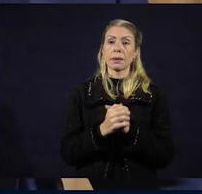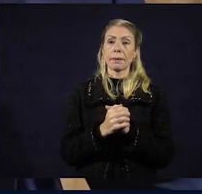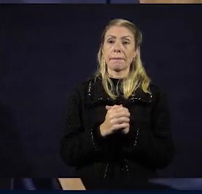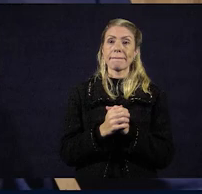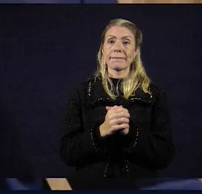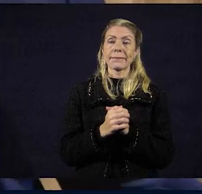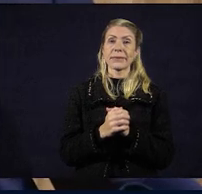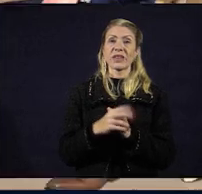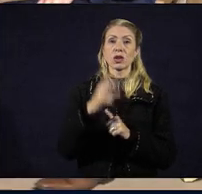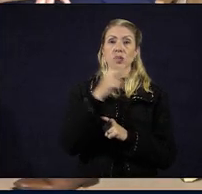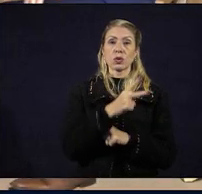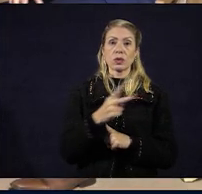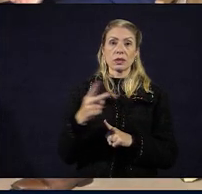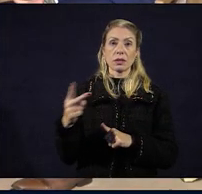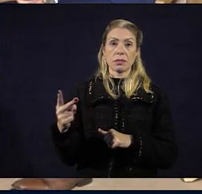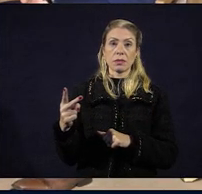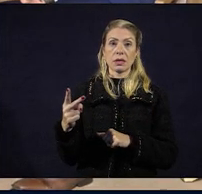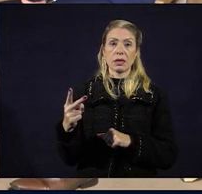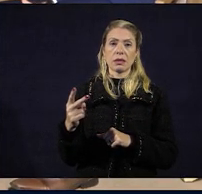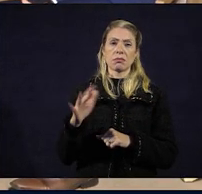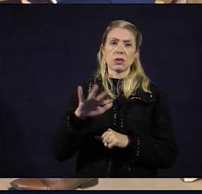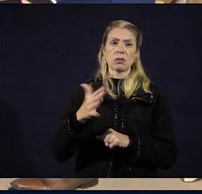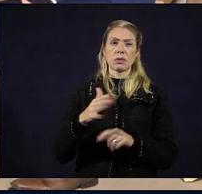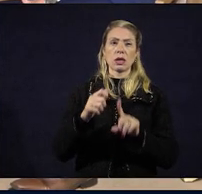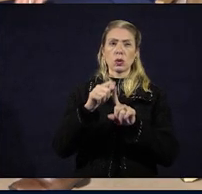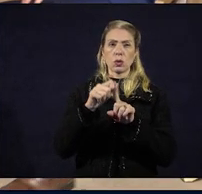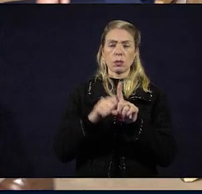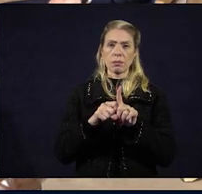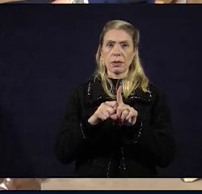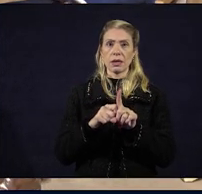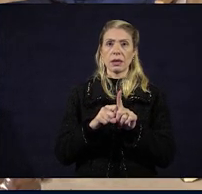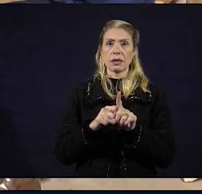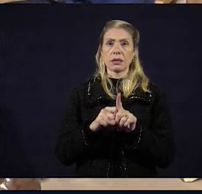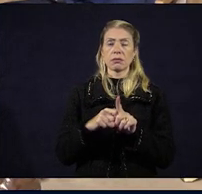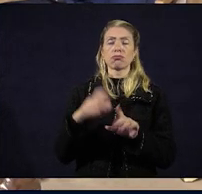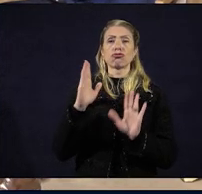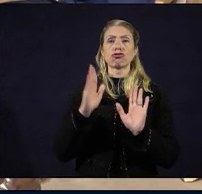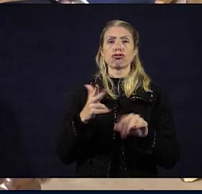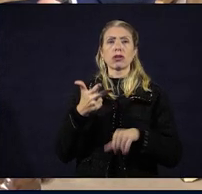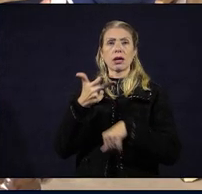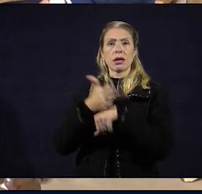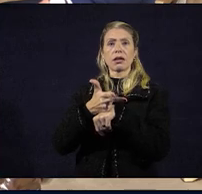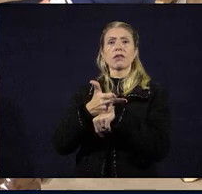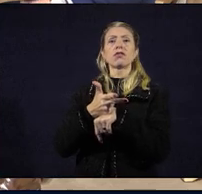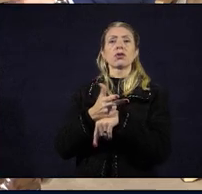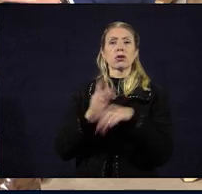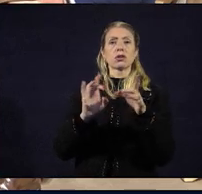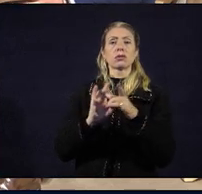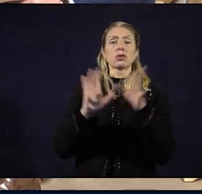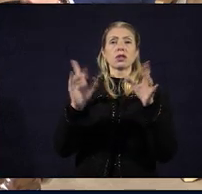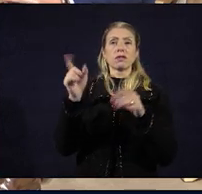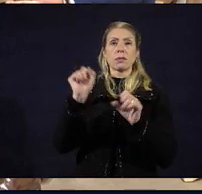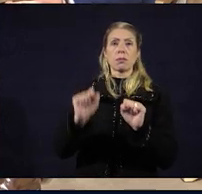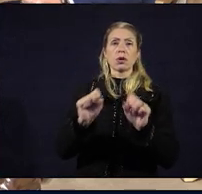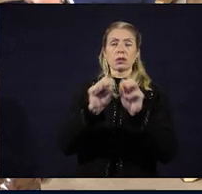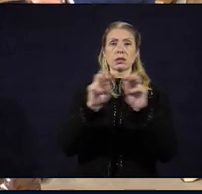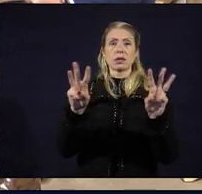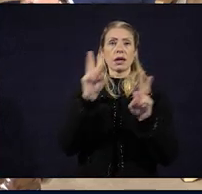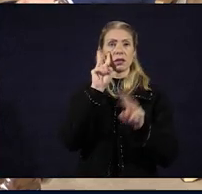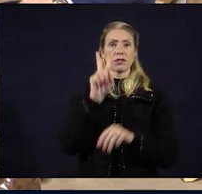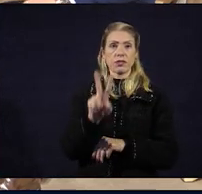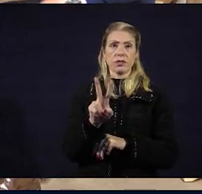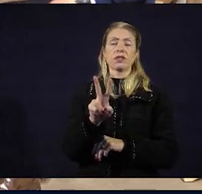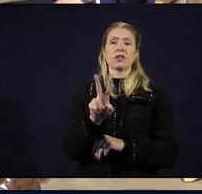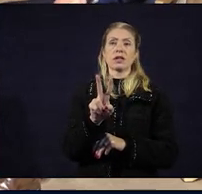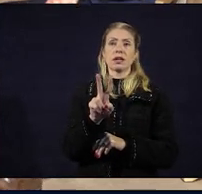duas semanas faz um menos de um mês deixamos gravado então a gente também deixa disponível no site para conseguir ver